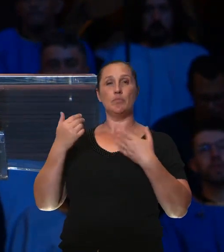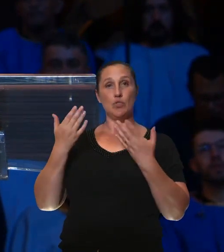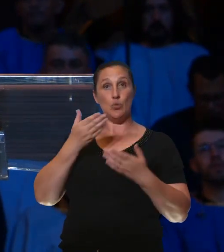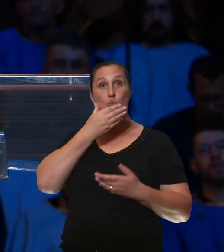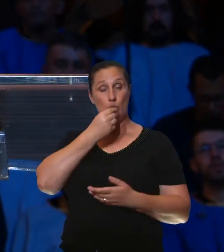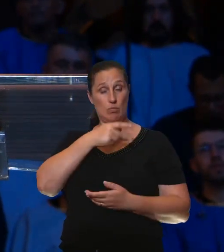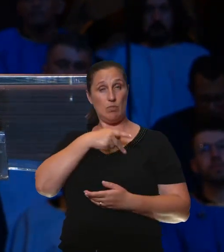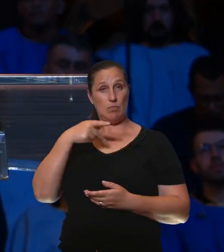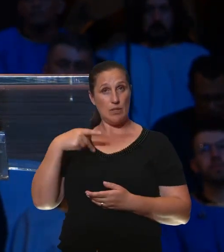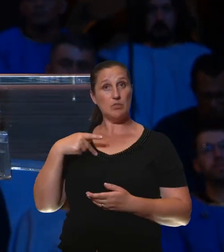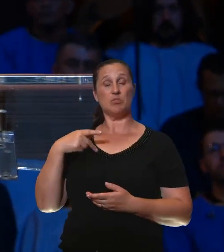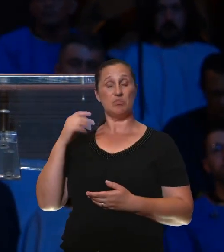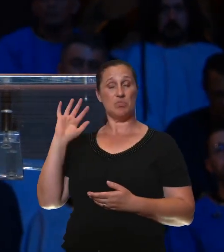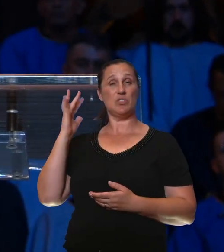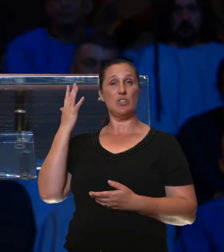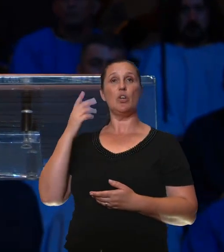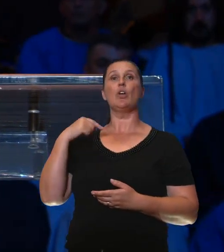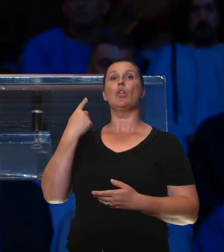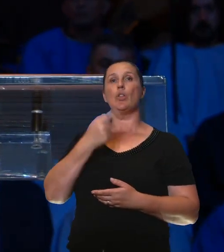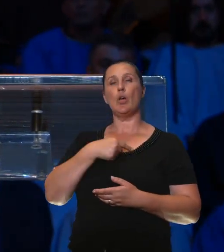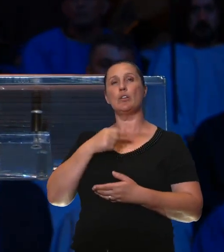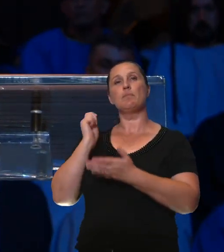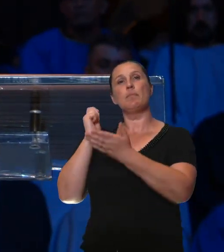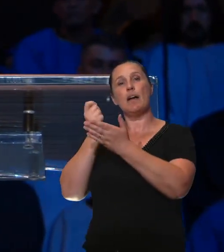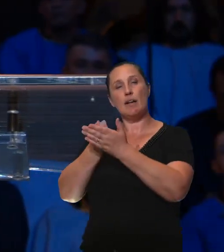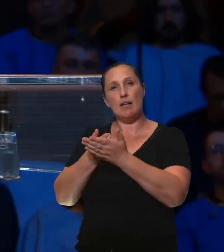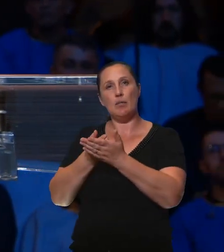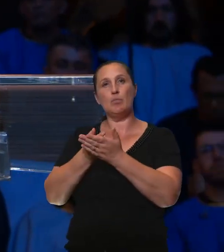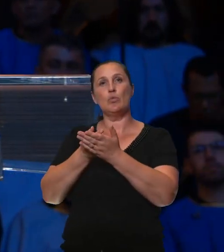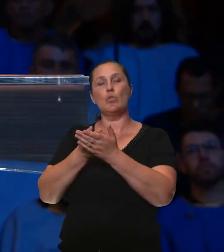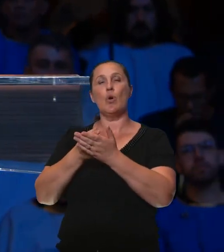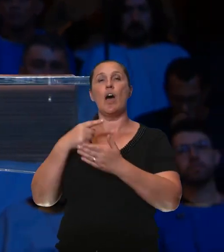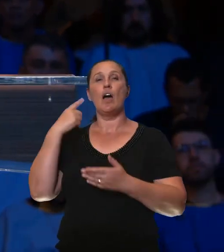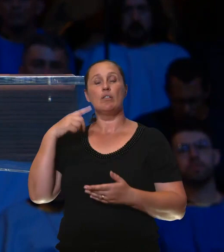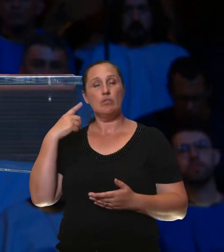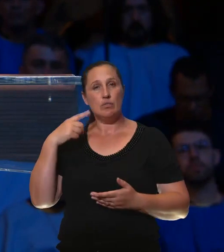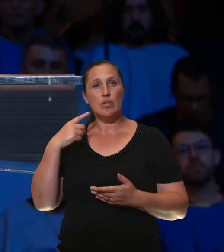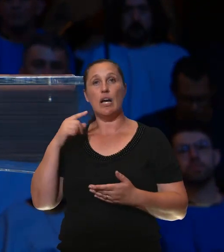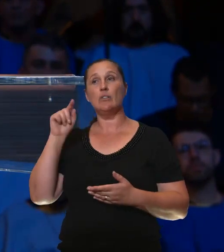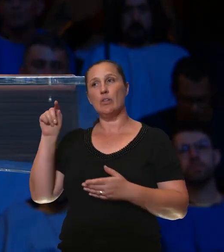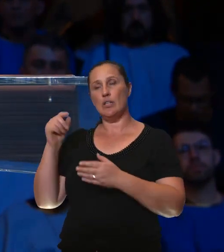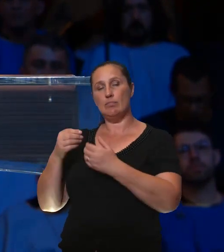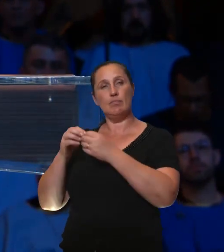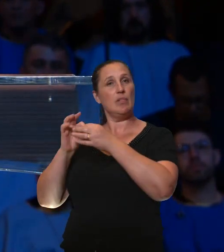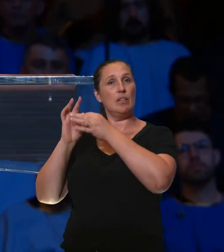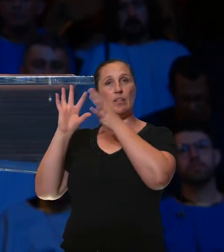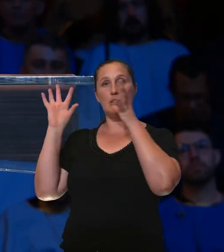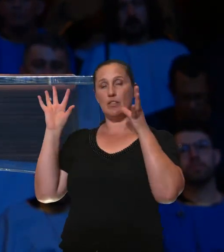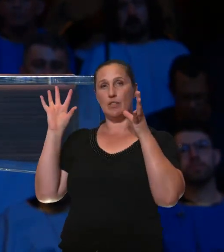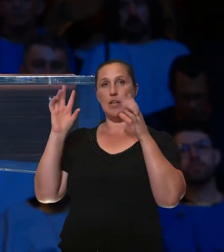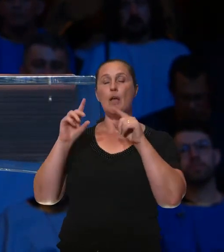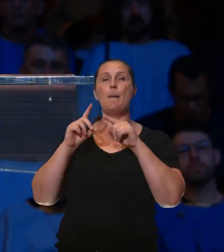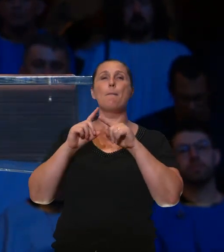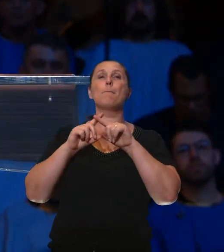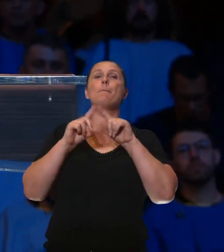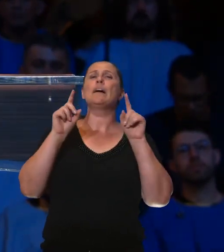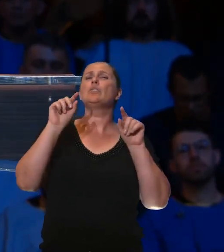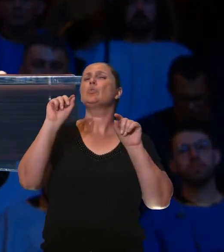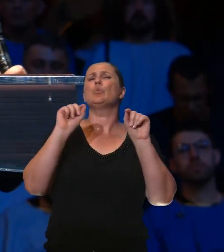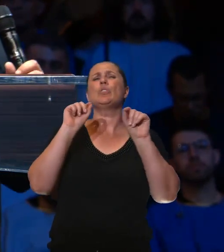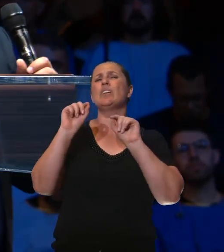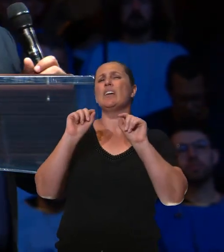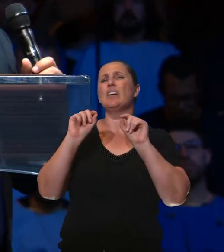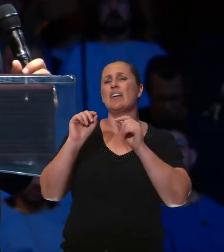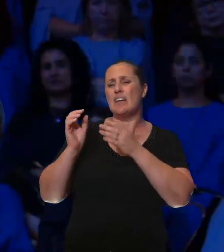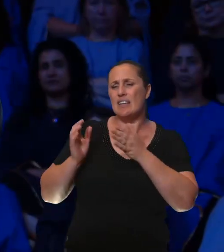passou. Contratamos um advogado, ele foi solto. Estou falando de caminho da obediência, os